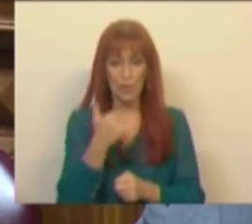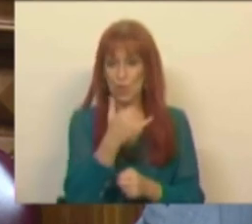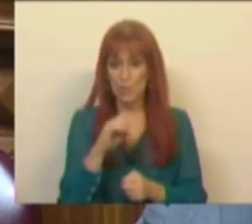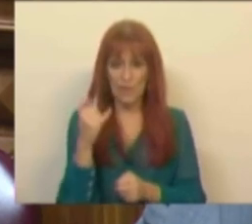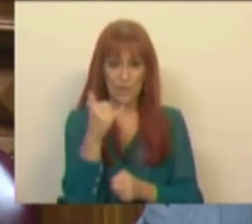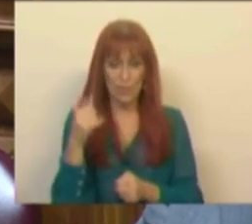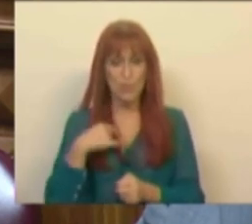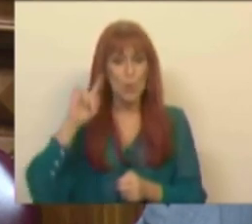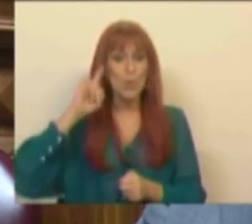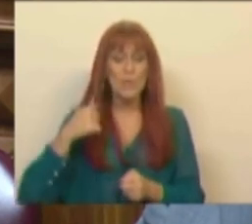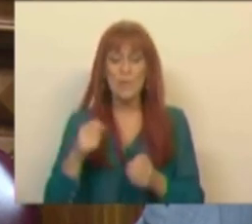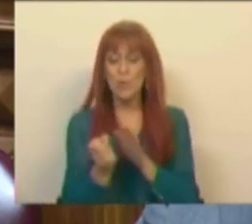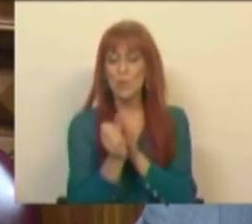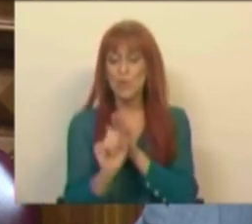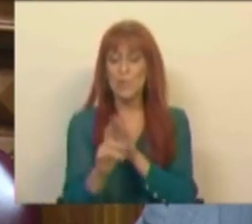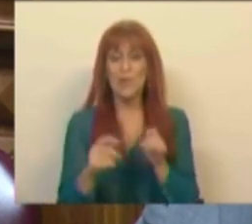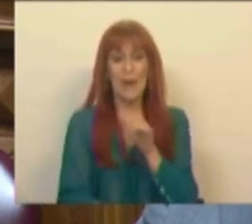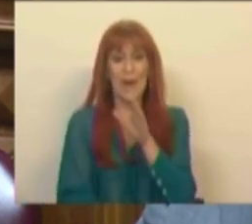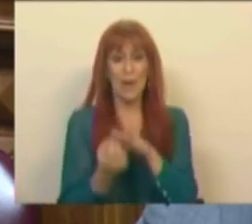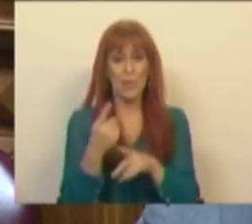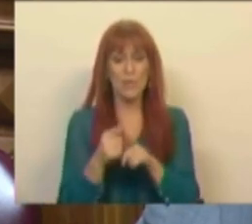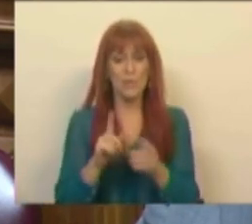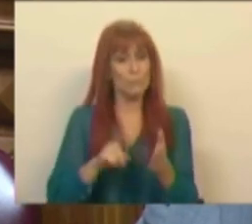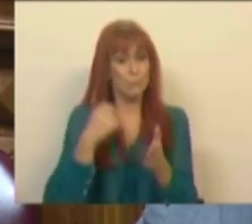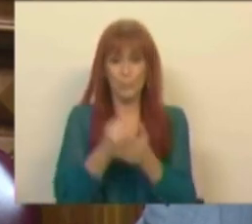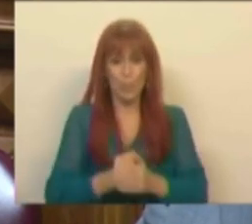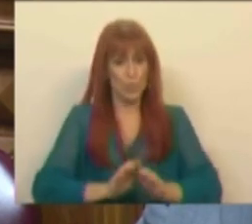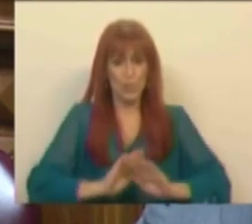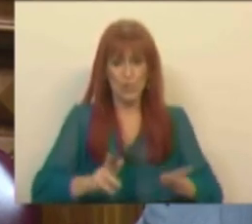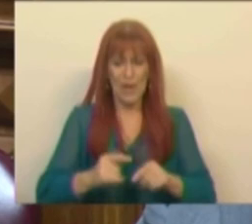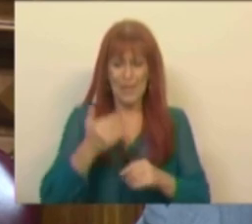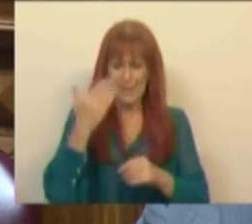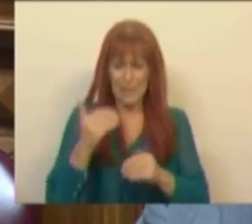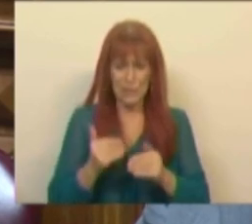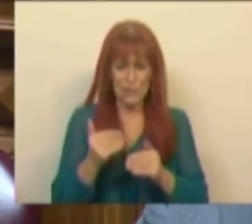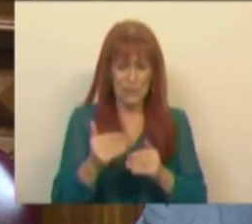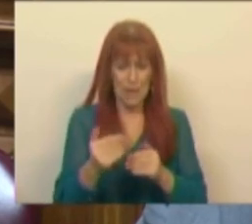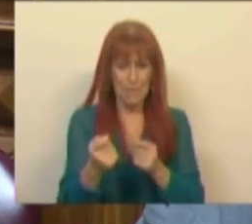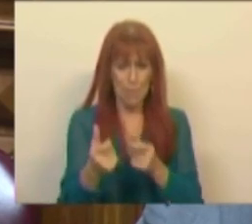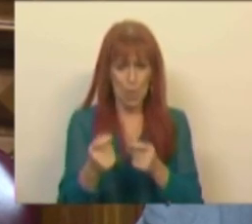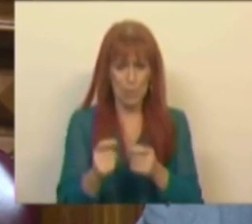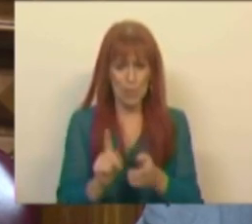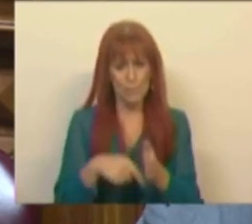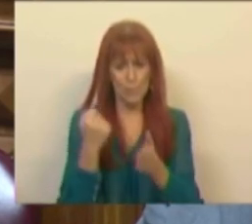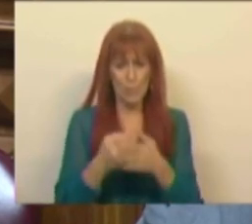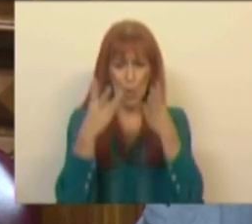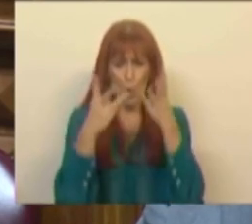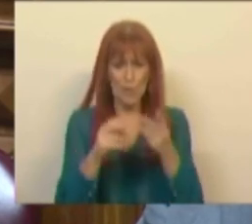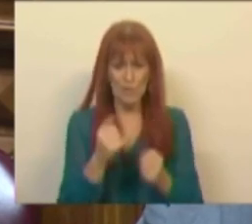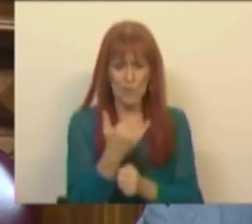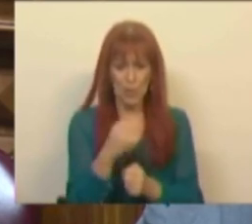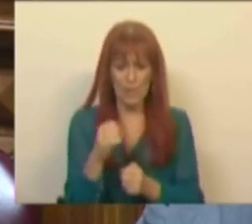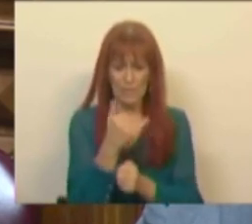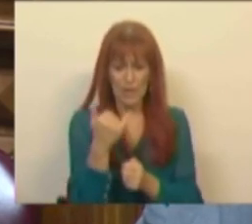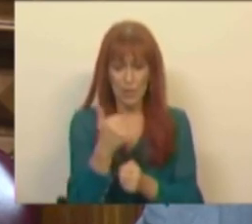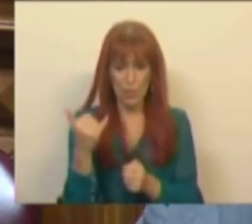é do nosso conhecimento, o despacho para a criar está pronto, e temos poucos dias até se cumprir o orçamento de 2022, e